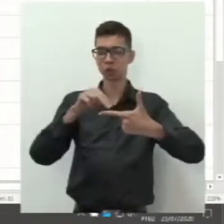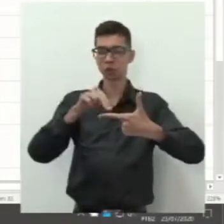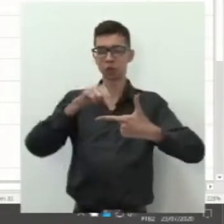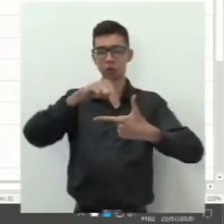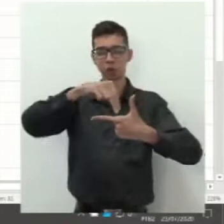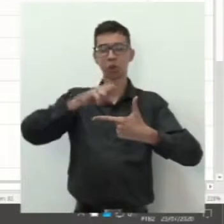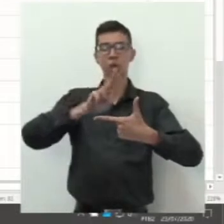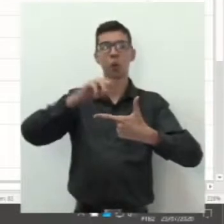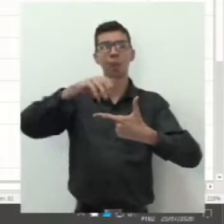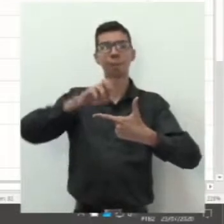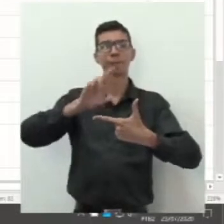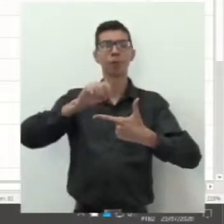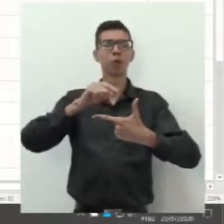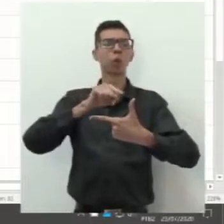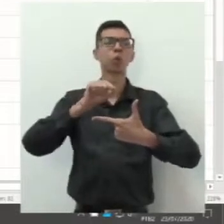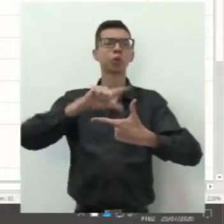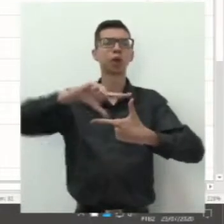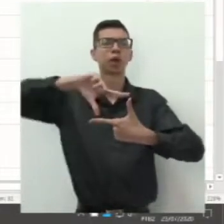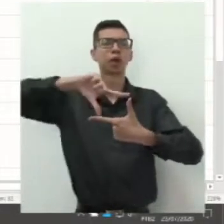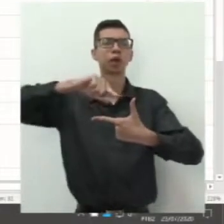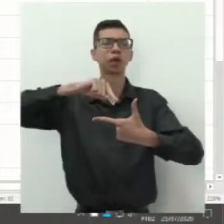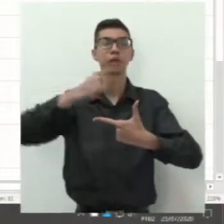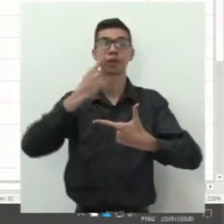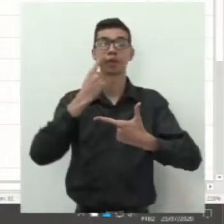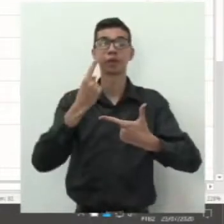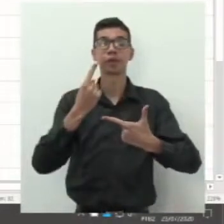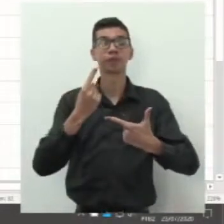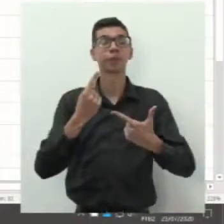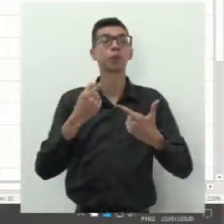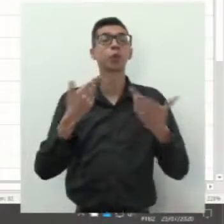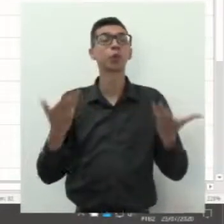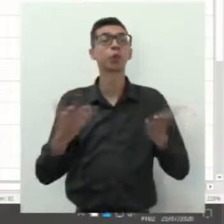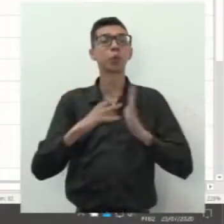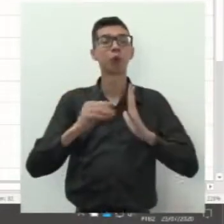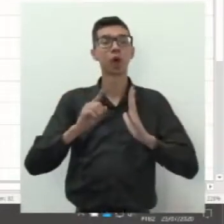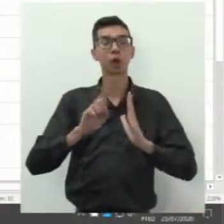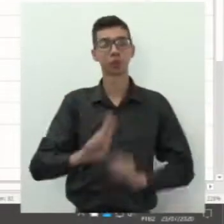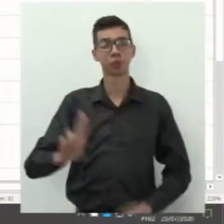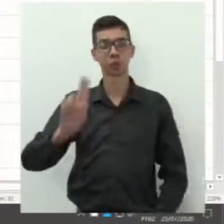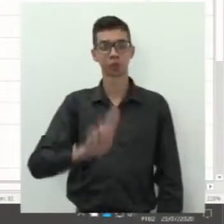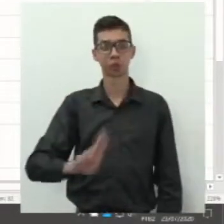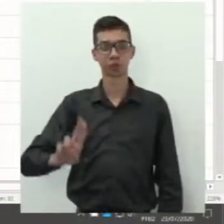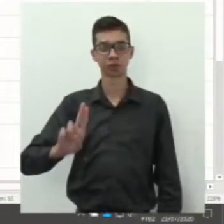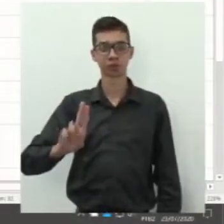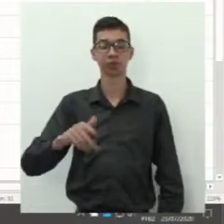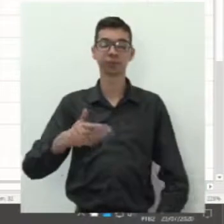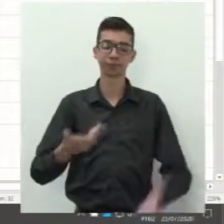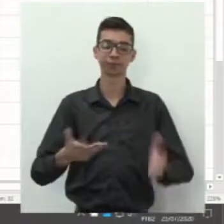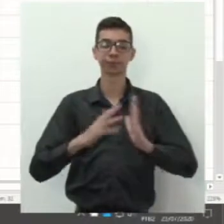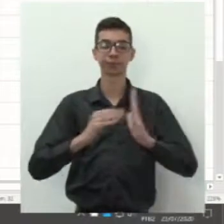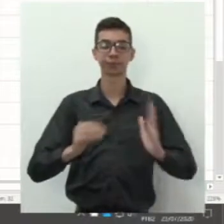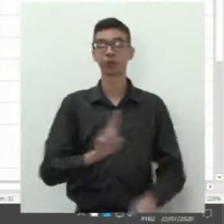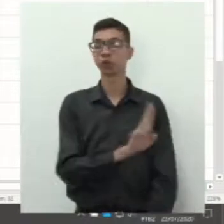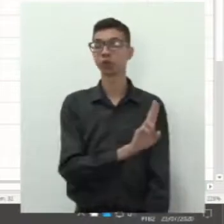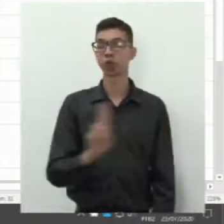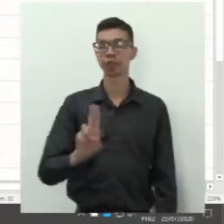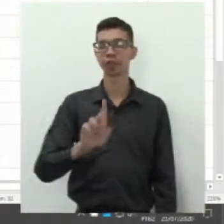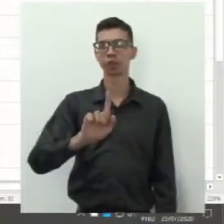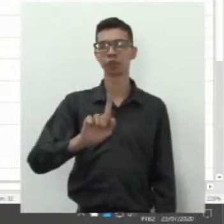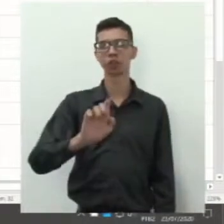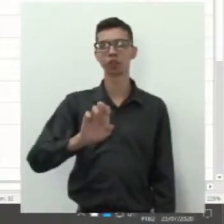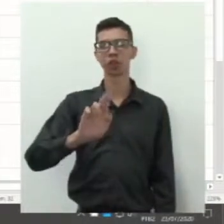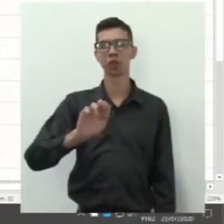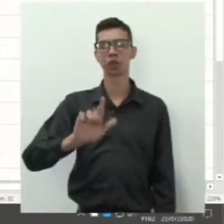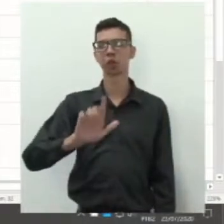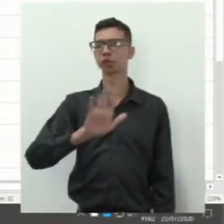que é o formato do dado que você está trabalhando. No caso aqui, ó, tá o formato geral, tá? Eu